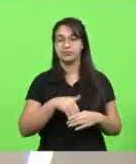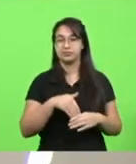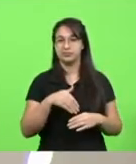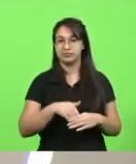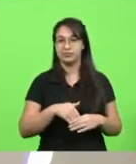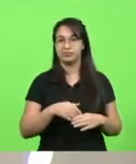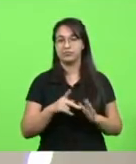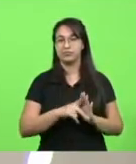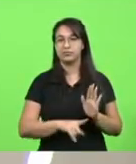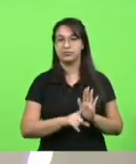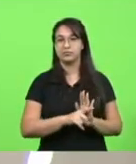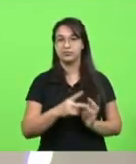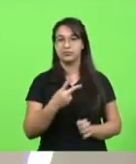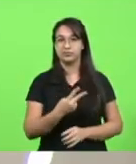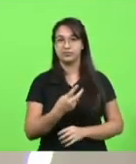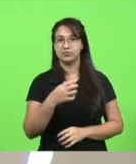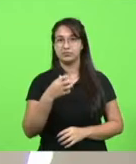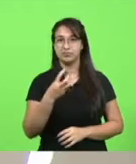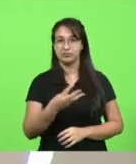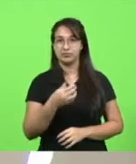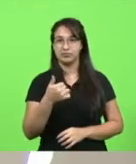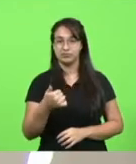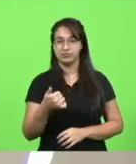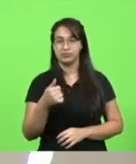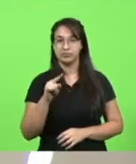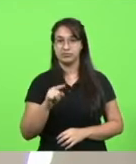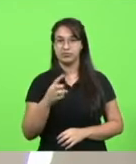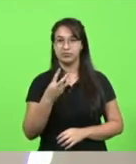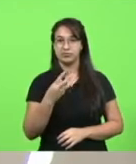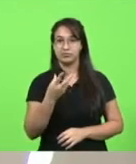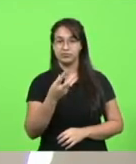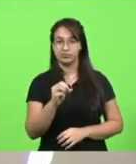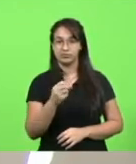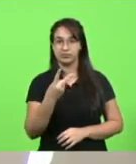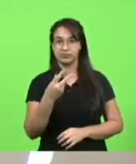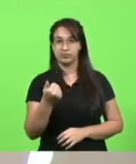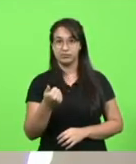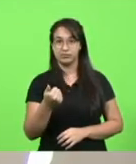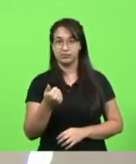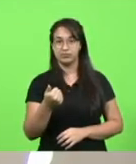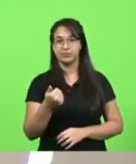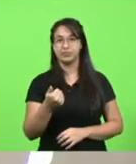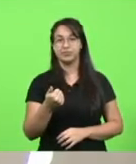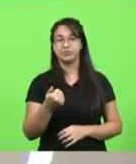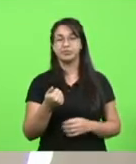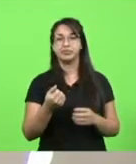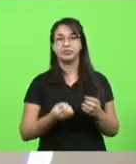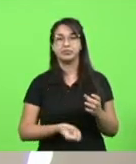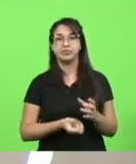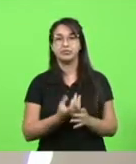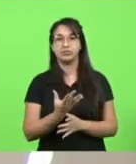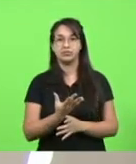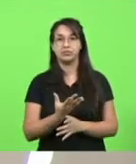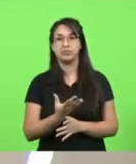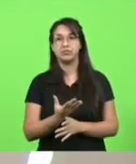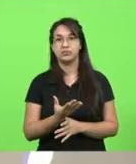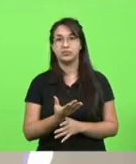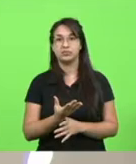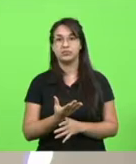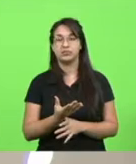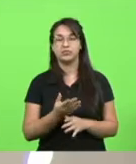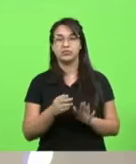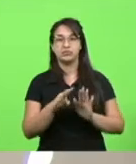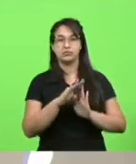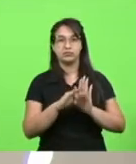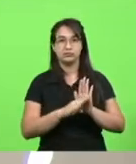do projeto de lei 231.3/2020, autor Comissão Parlamentar de Inquérito, cria a figura do manual de